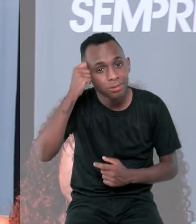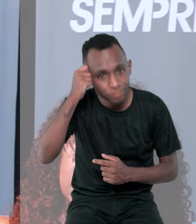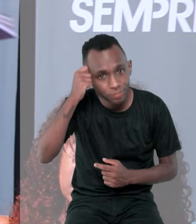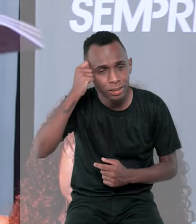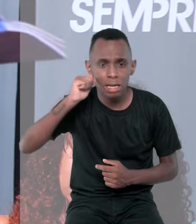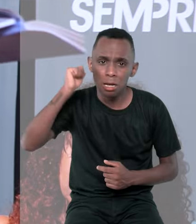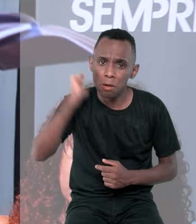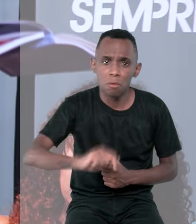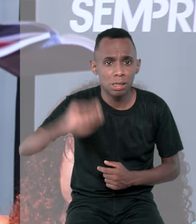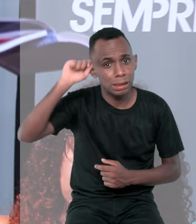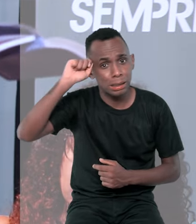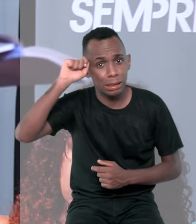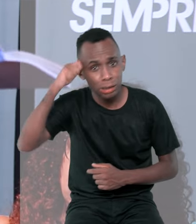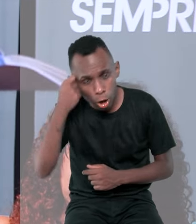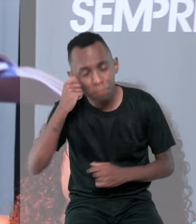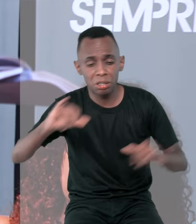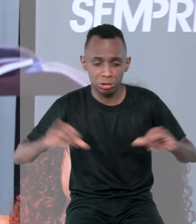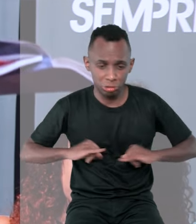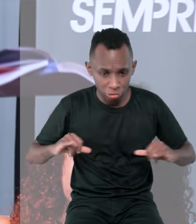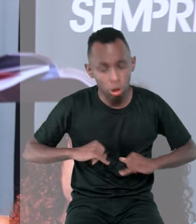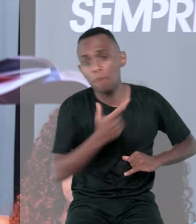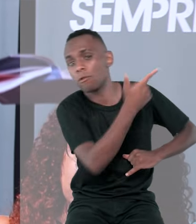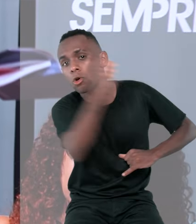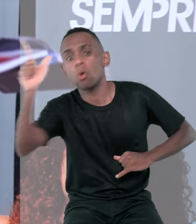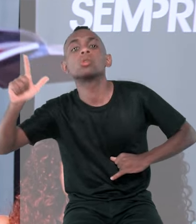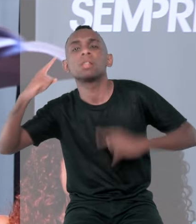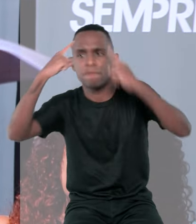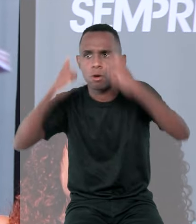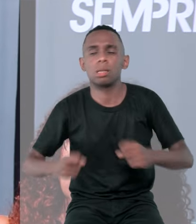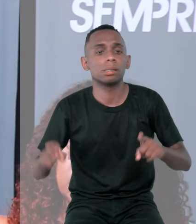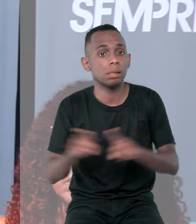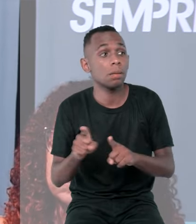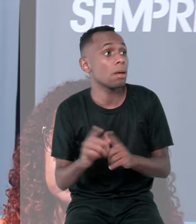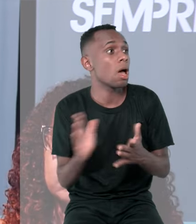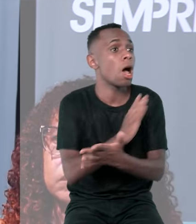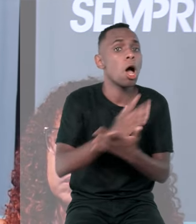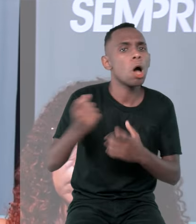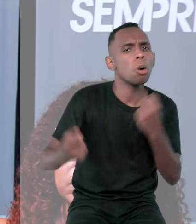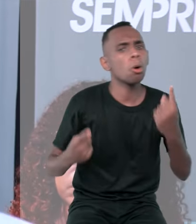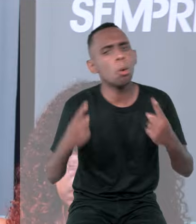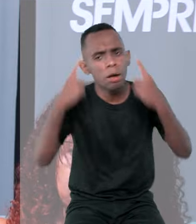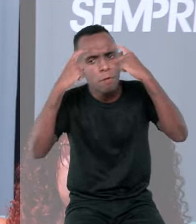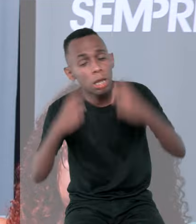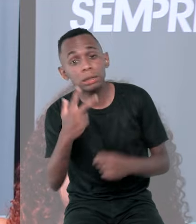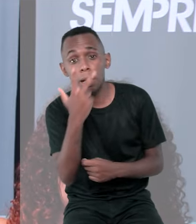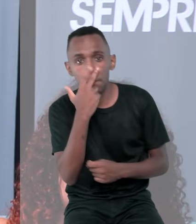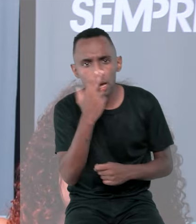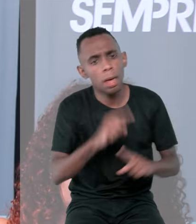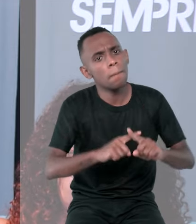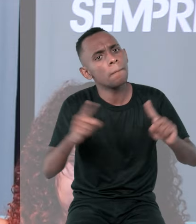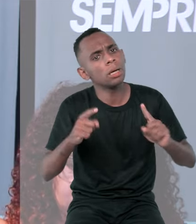as mulheres negras sofrem outras. Algumas são parecidas, mas